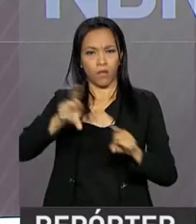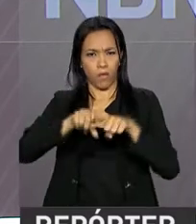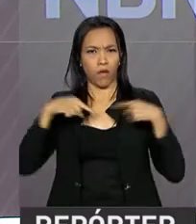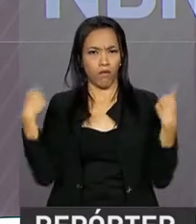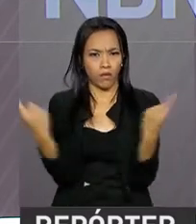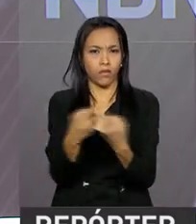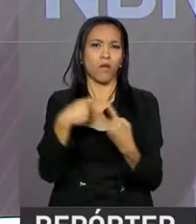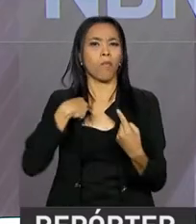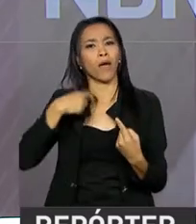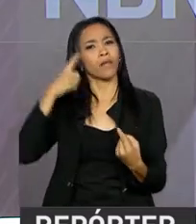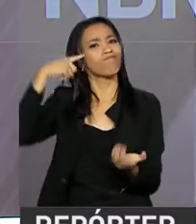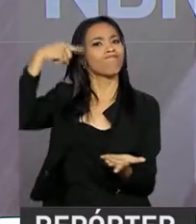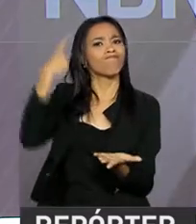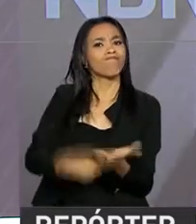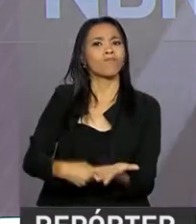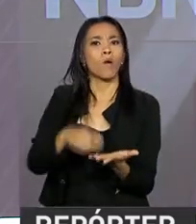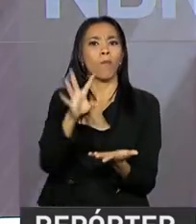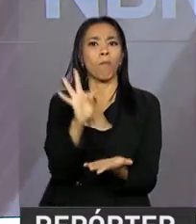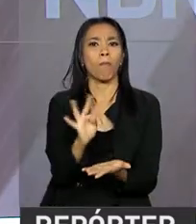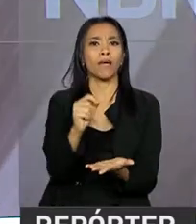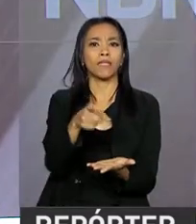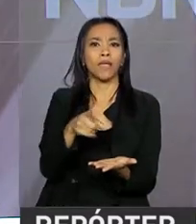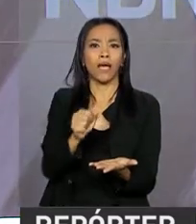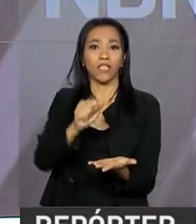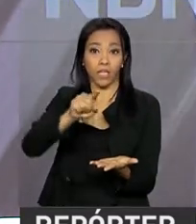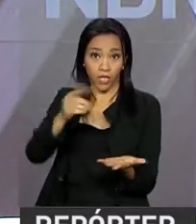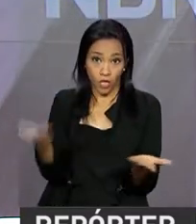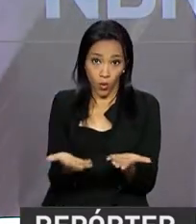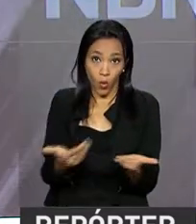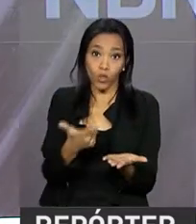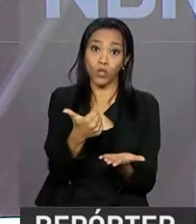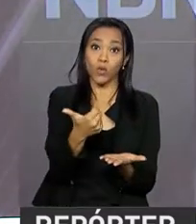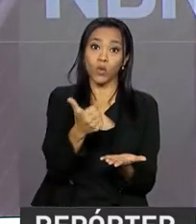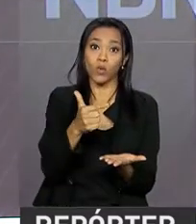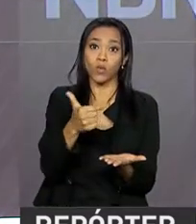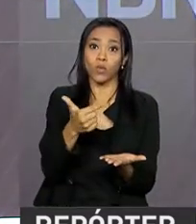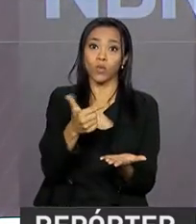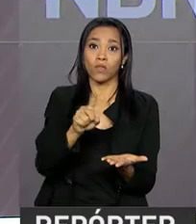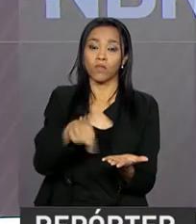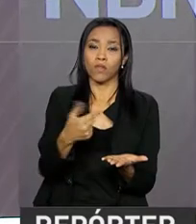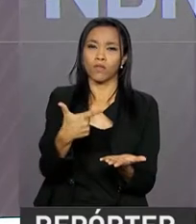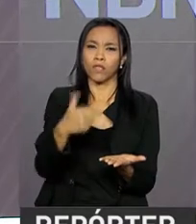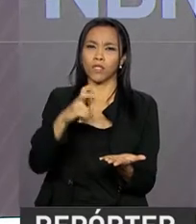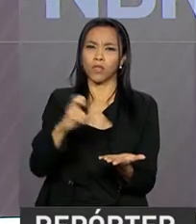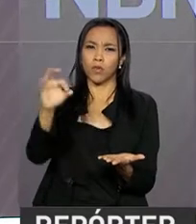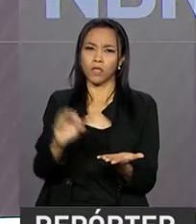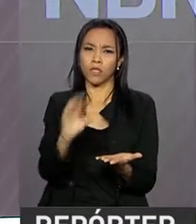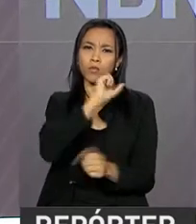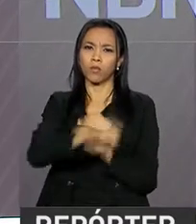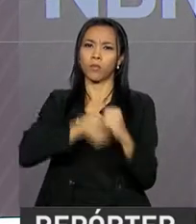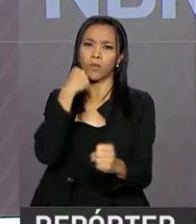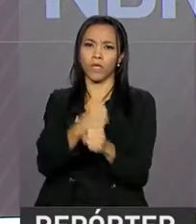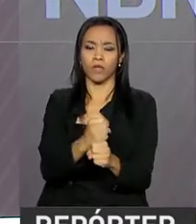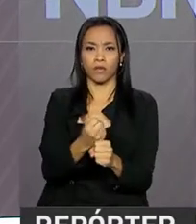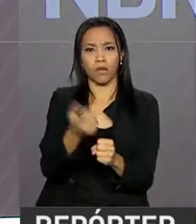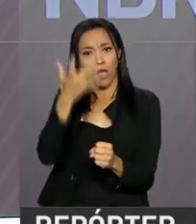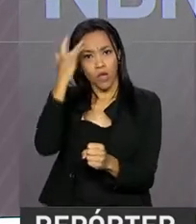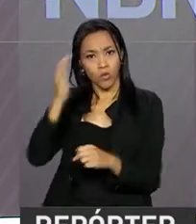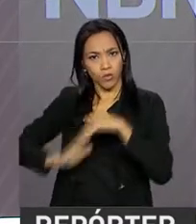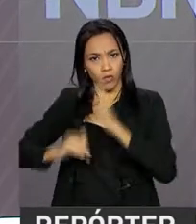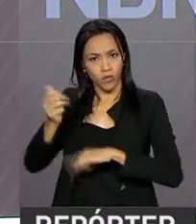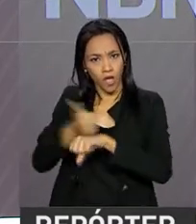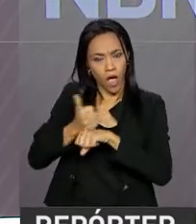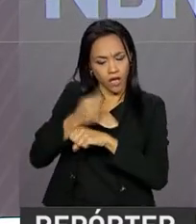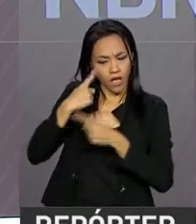taxa que hoje está em 12,25 por cento ao ano a expectativa dos analistas é que